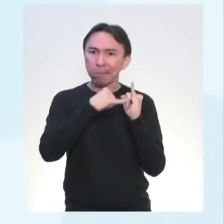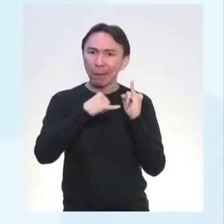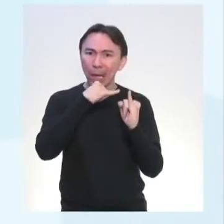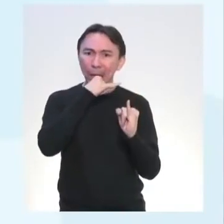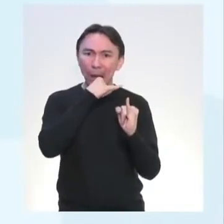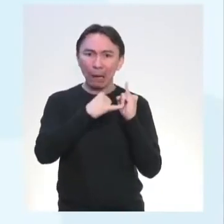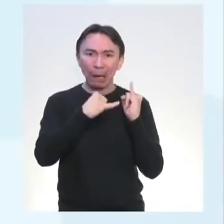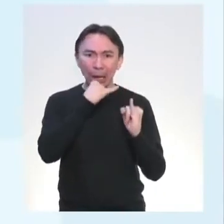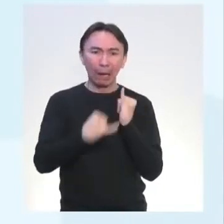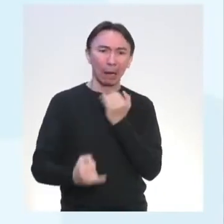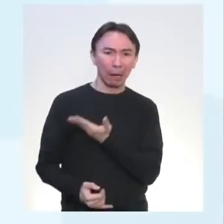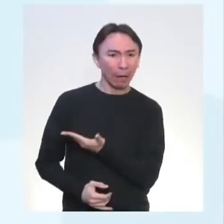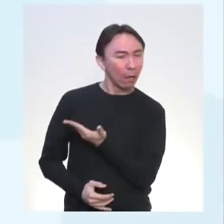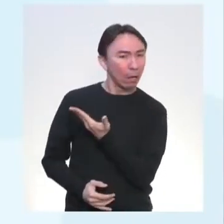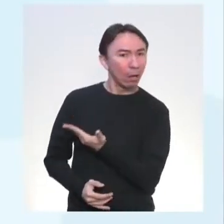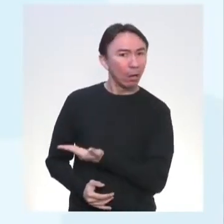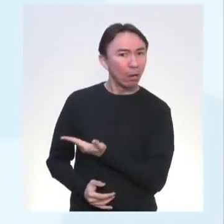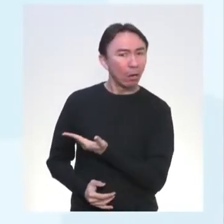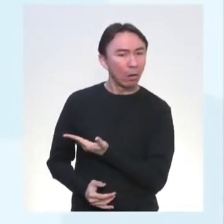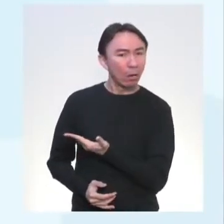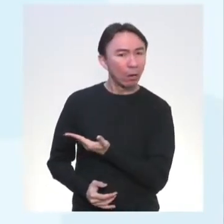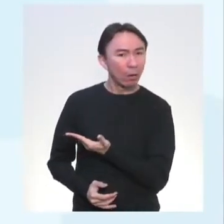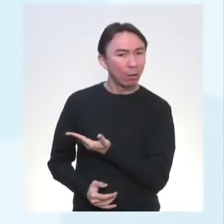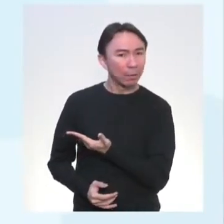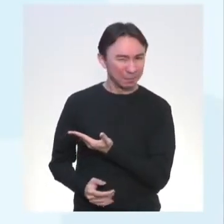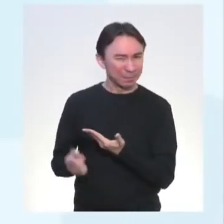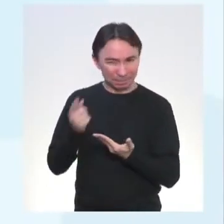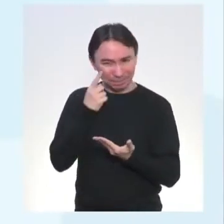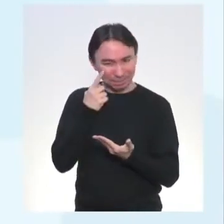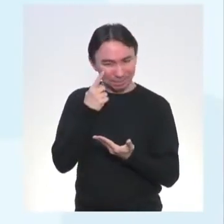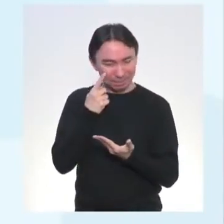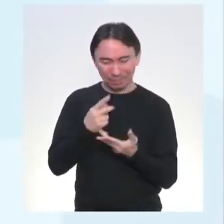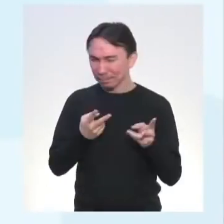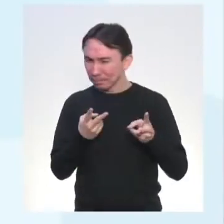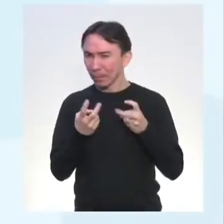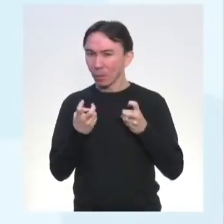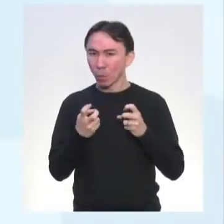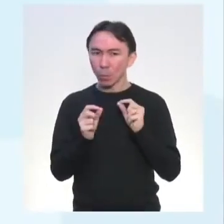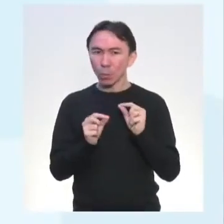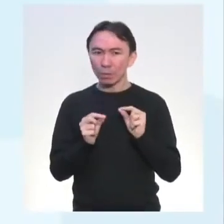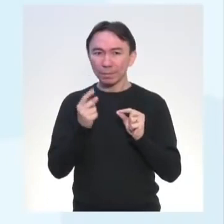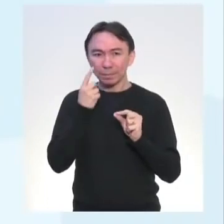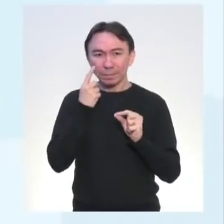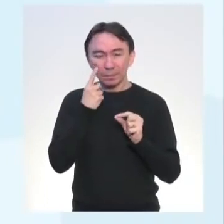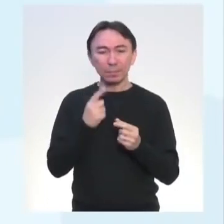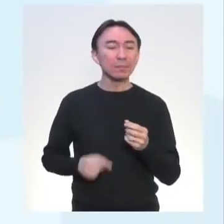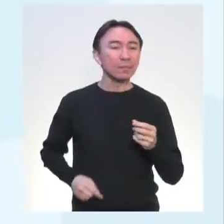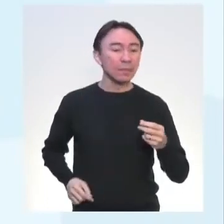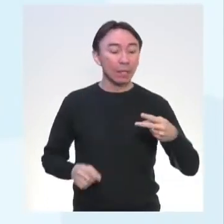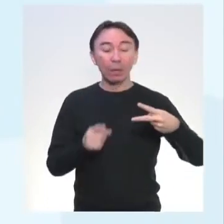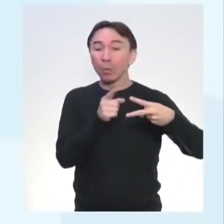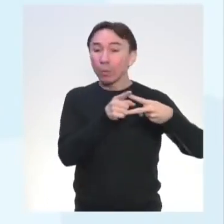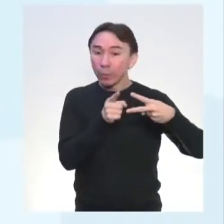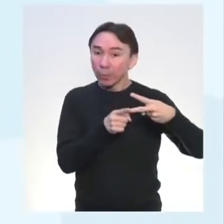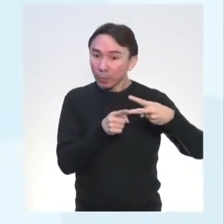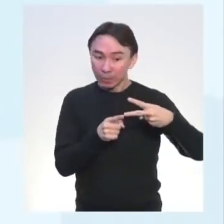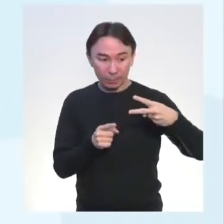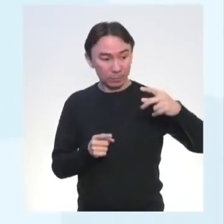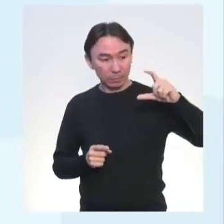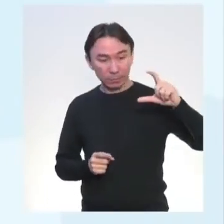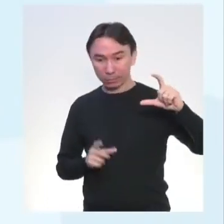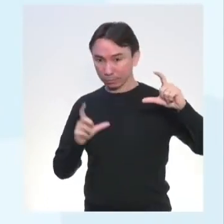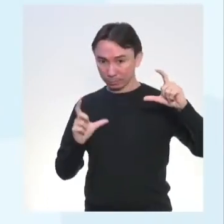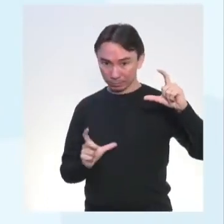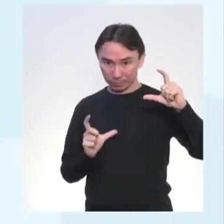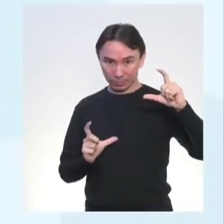ó, que as duas figuras, deixa eu pegar uma canetinha aqui, ó. As duas figuras têm um ângulozinho azul, que